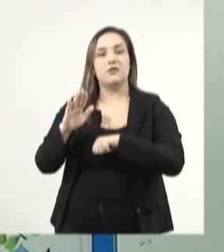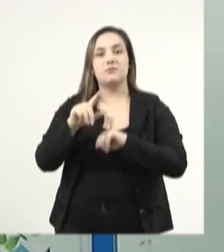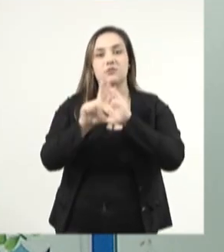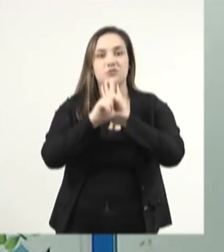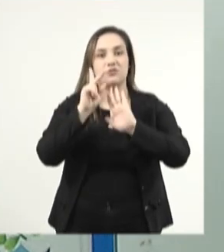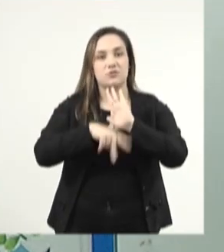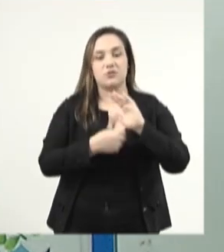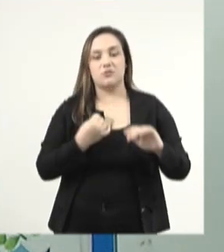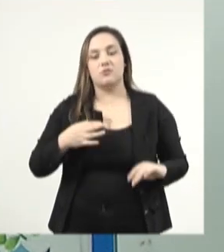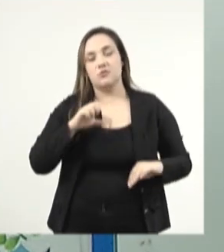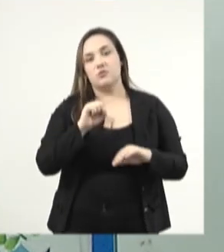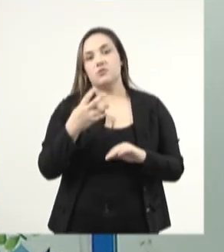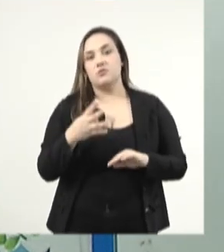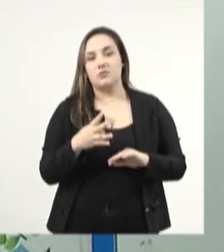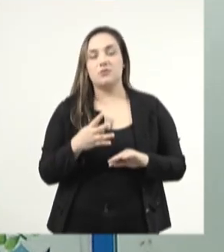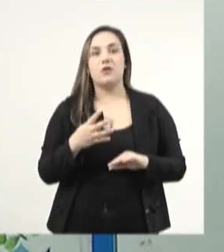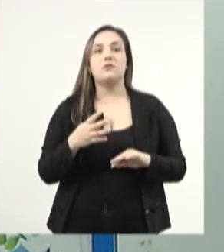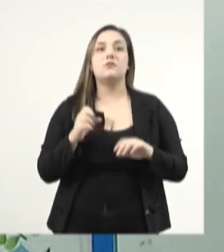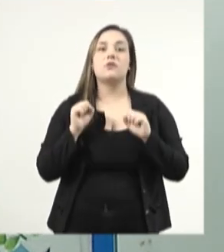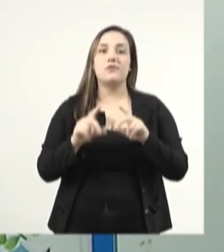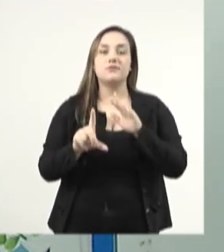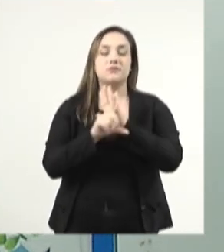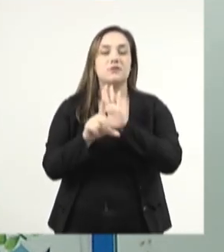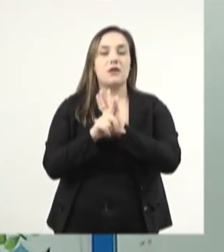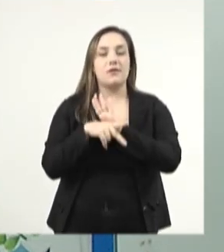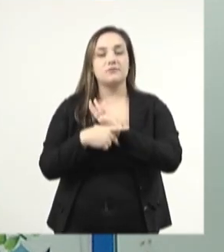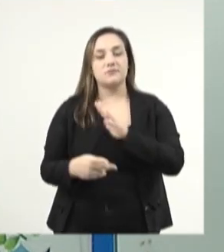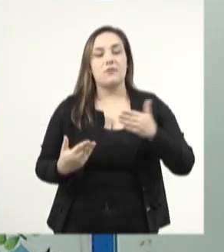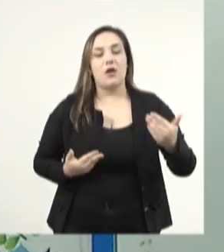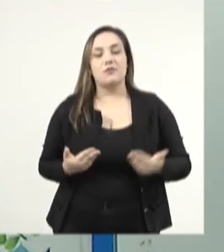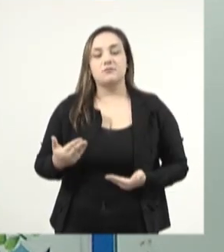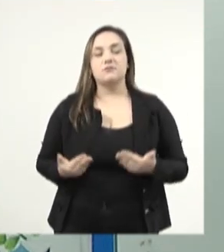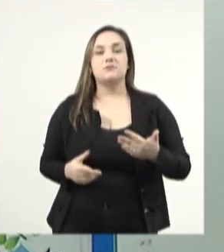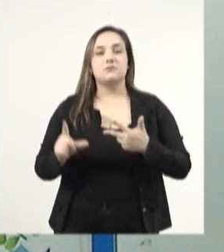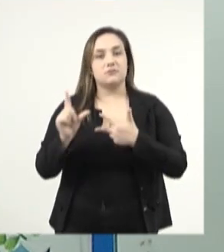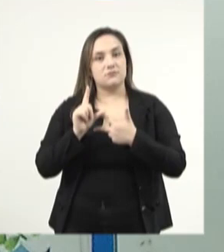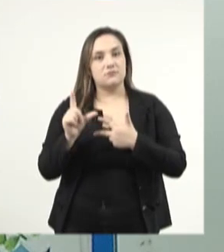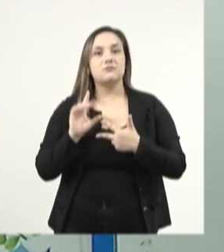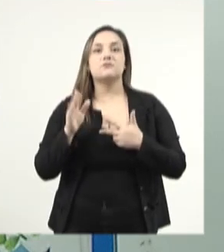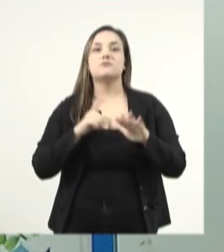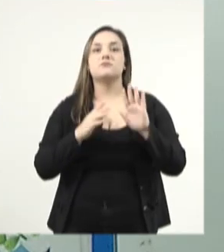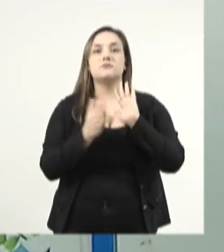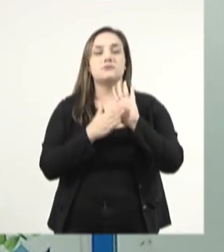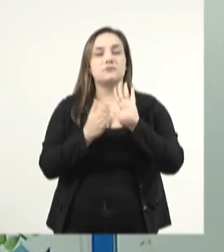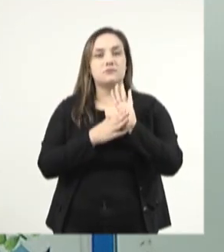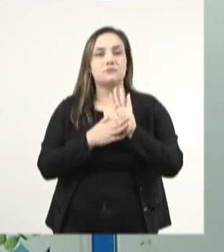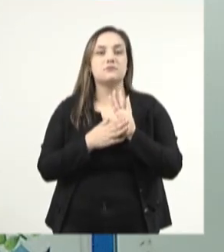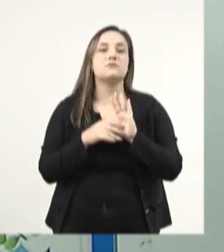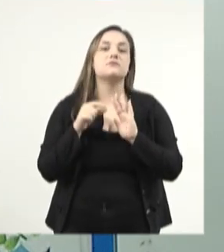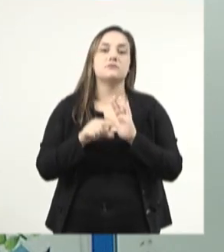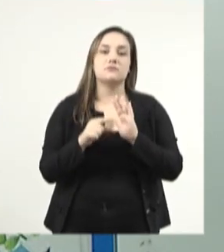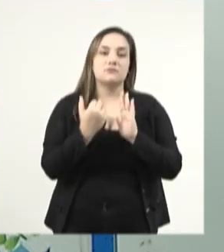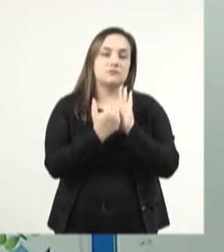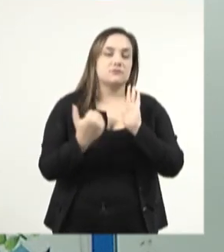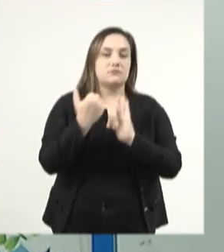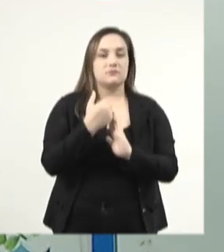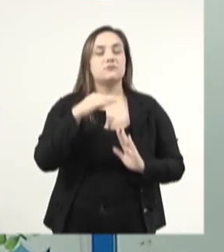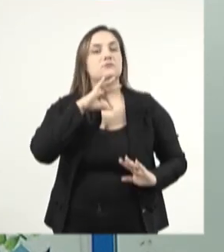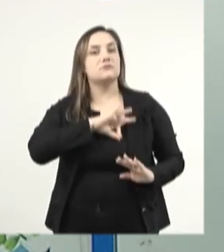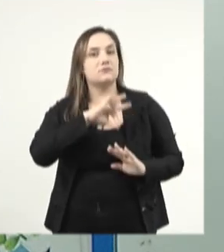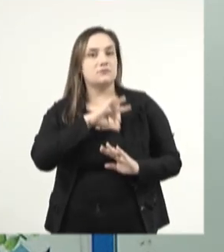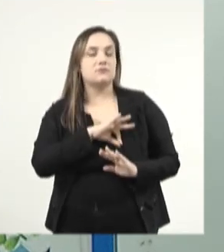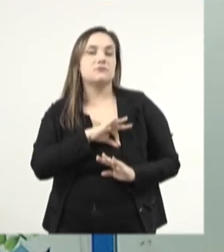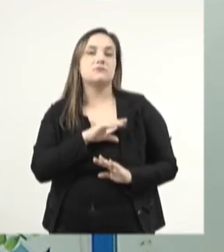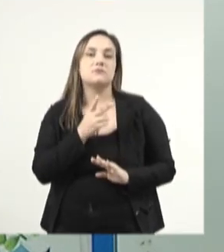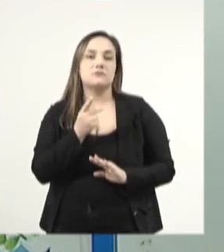número 84. A legislação referente aos servidores do Poder Legislativo já prevê que essa data base, esse